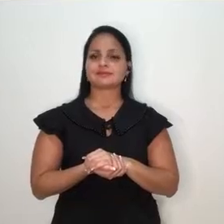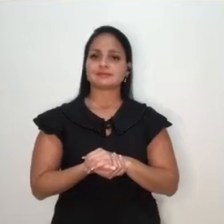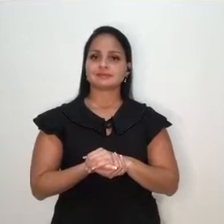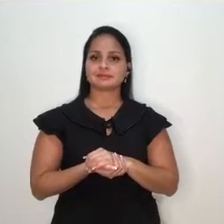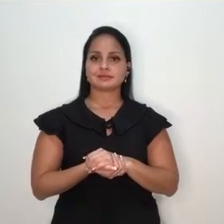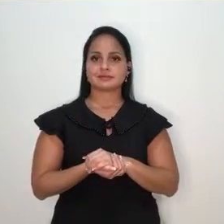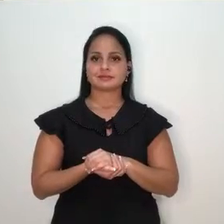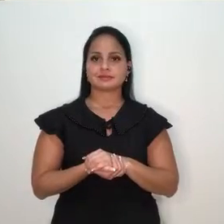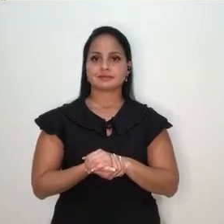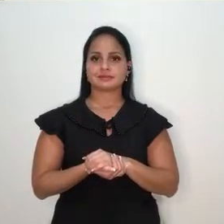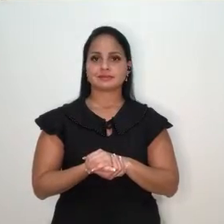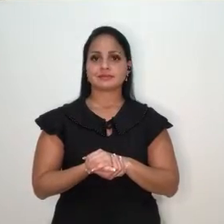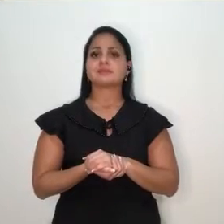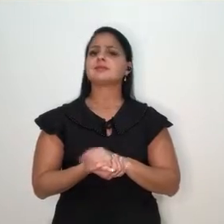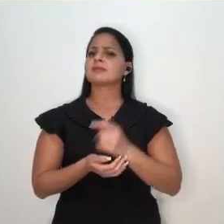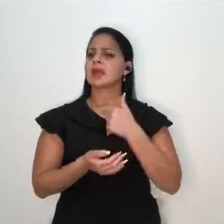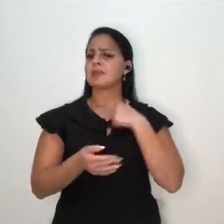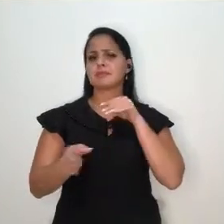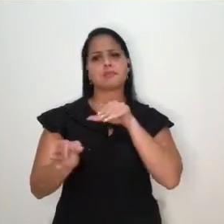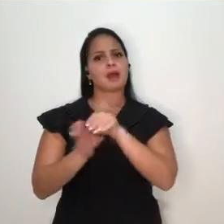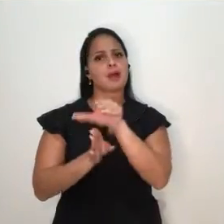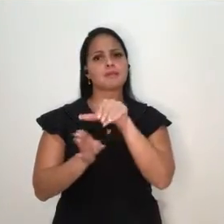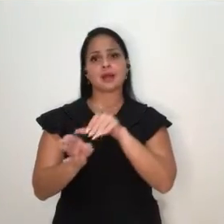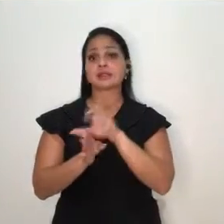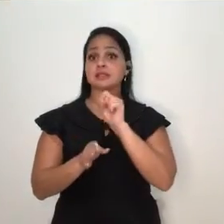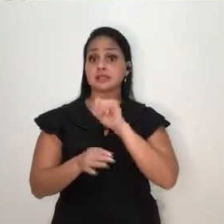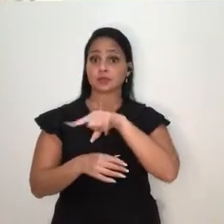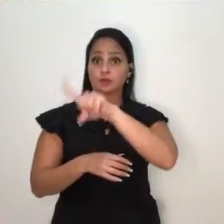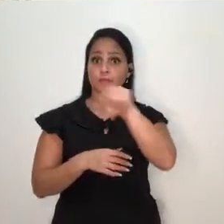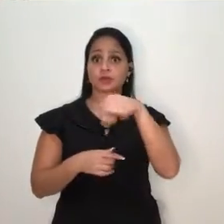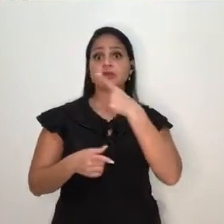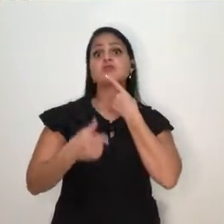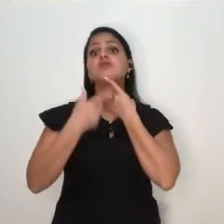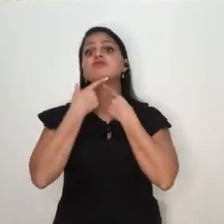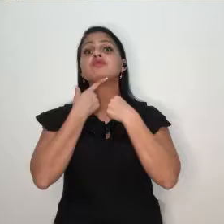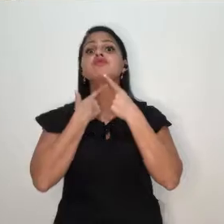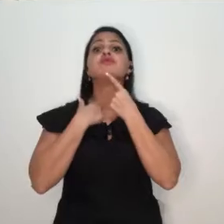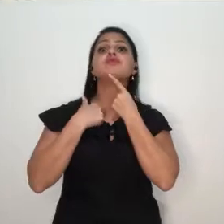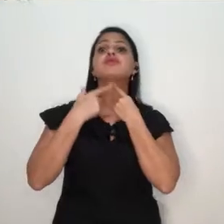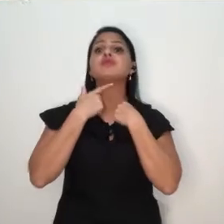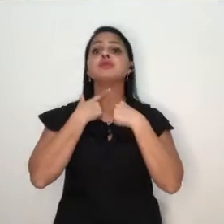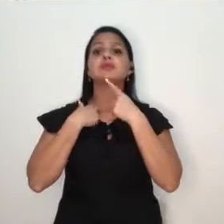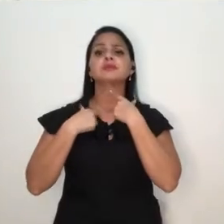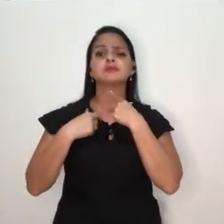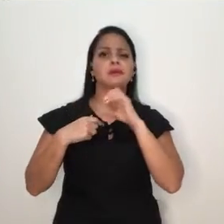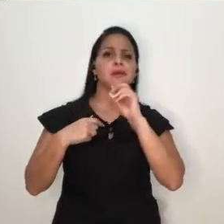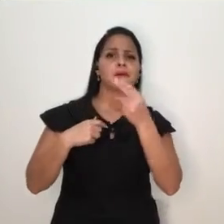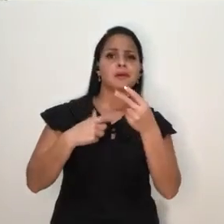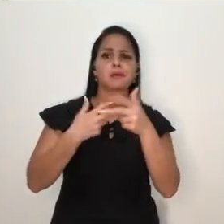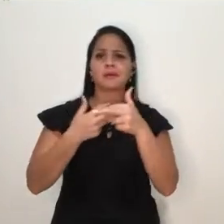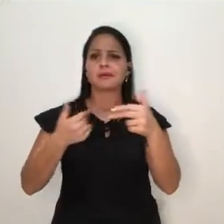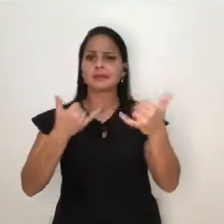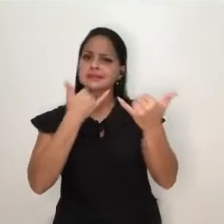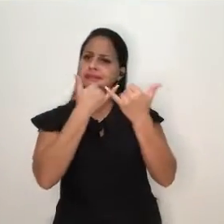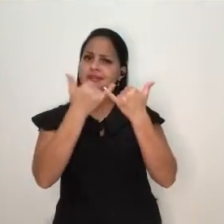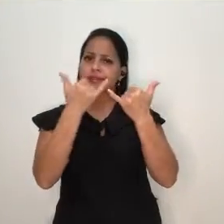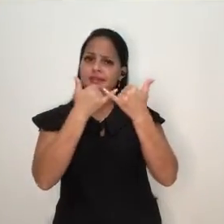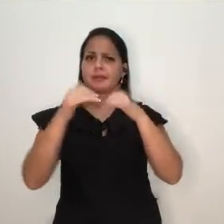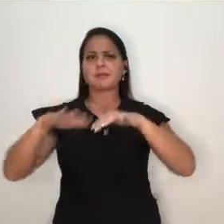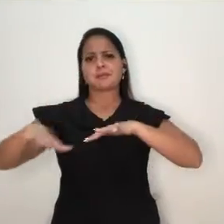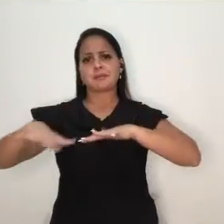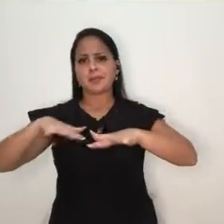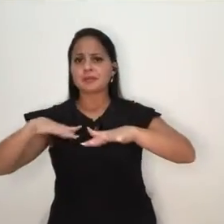E eu indico muito quem tem vontade de estar fazendo algo parecido, como